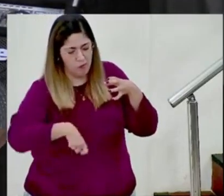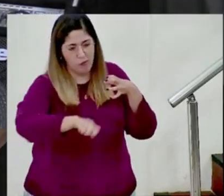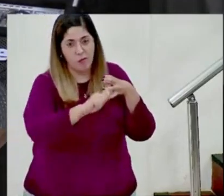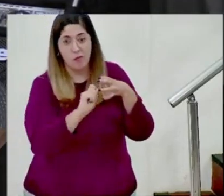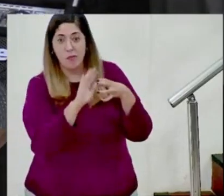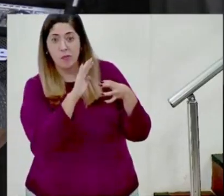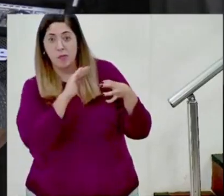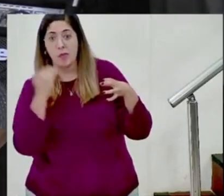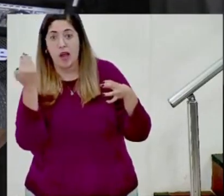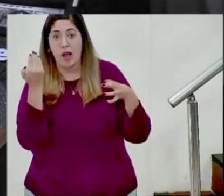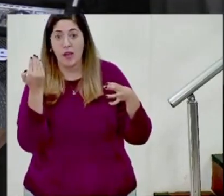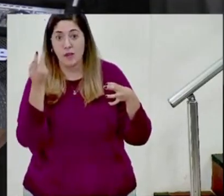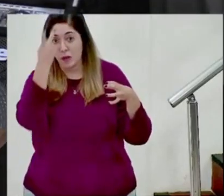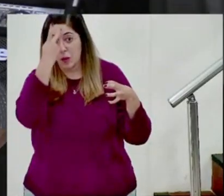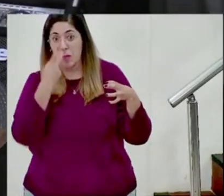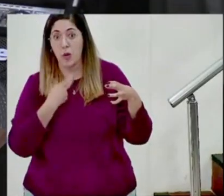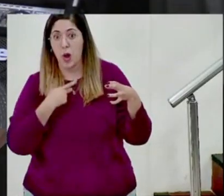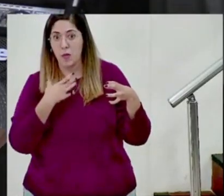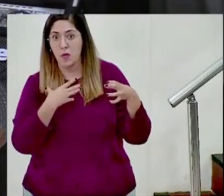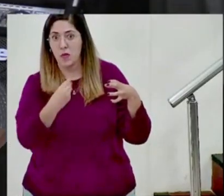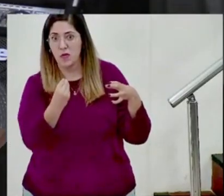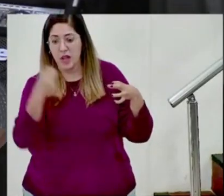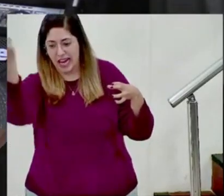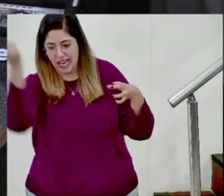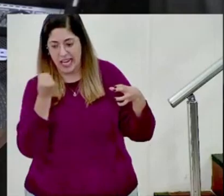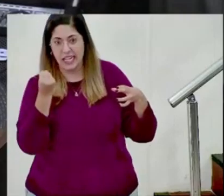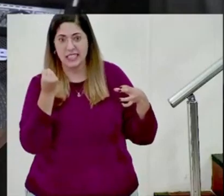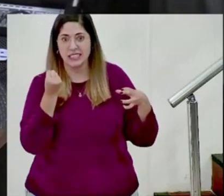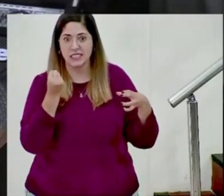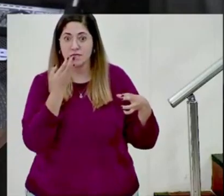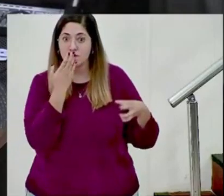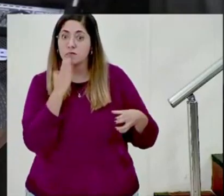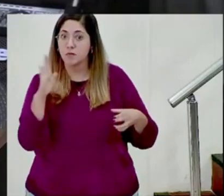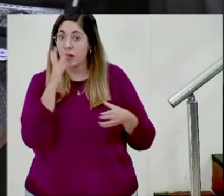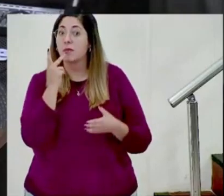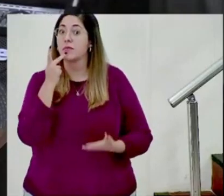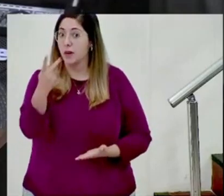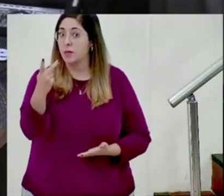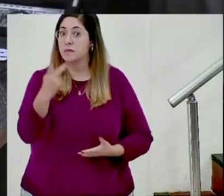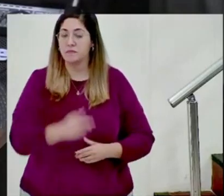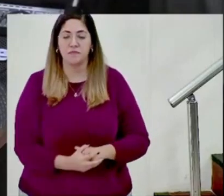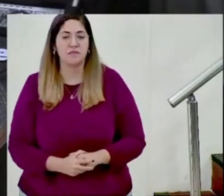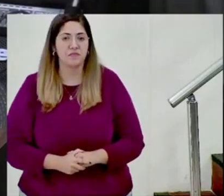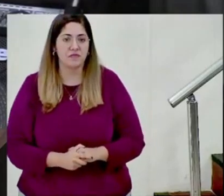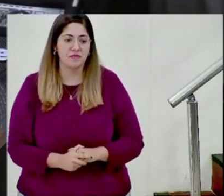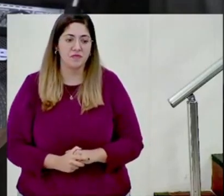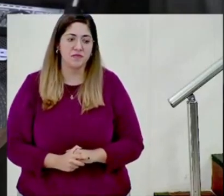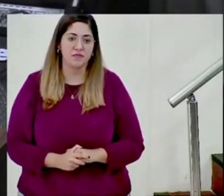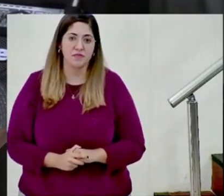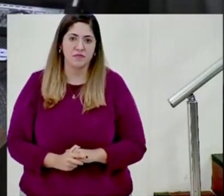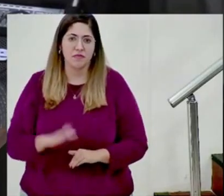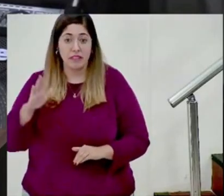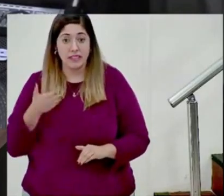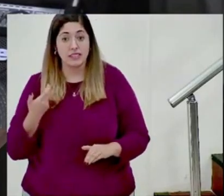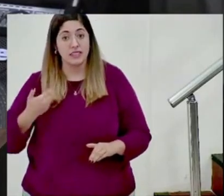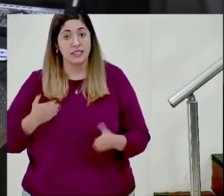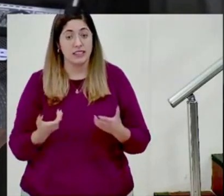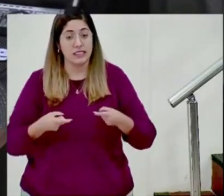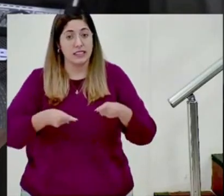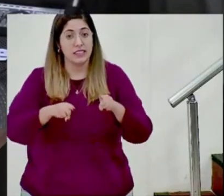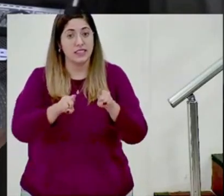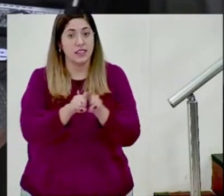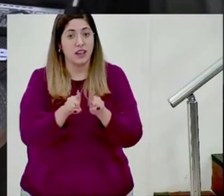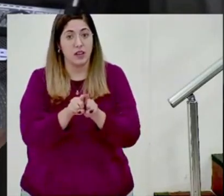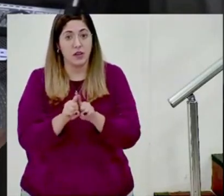Morre esfaqueado por seus filhos, do jeito que o profeta havia profetizado. Não é? Então Senaqueribe foi adorar na casa do